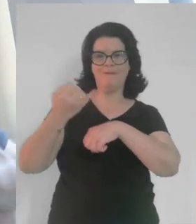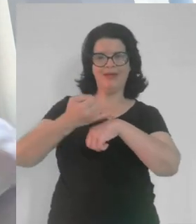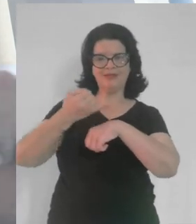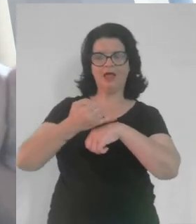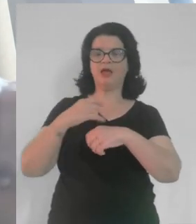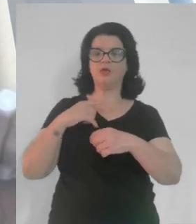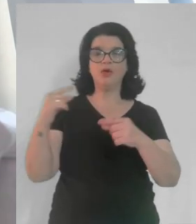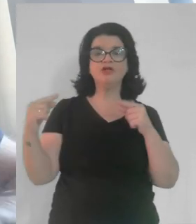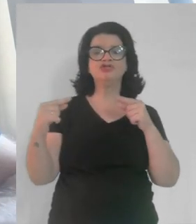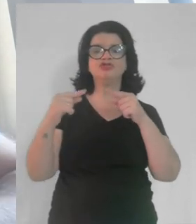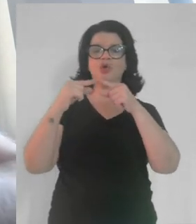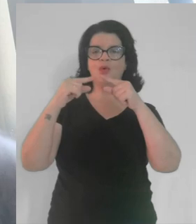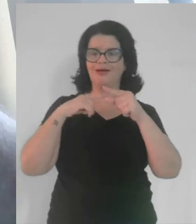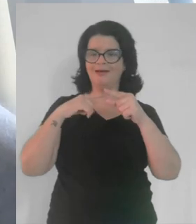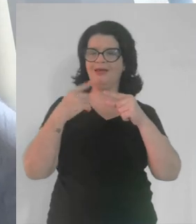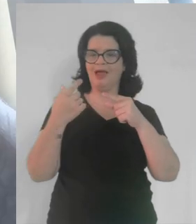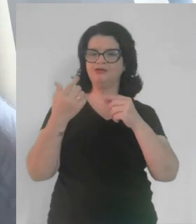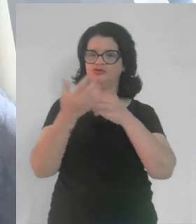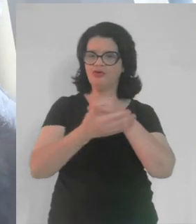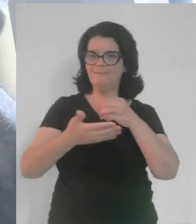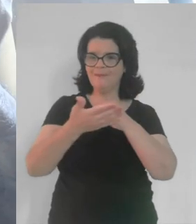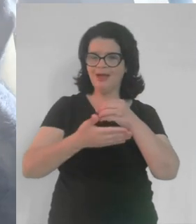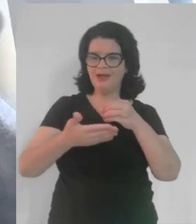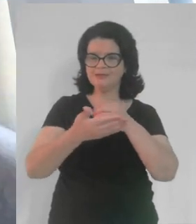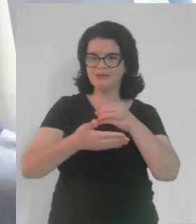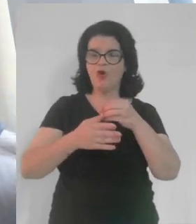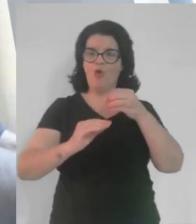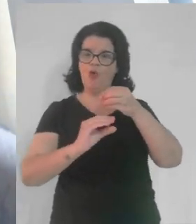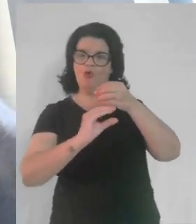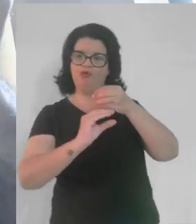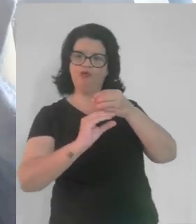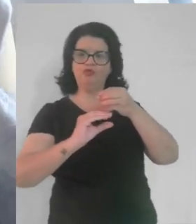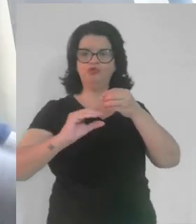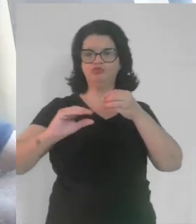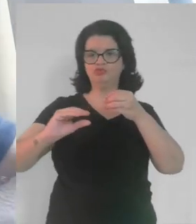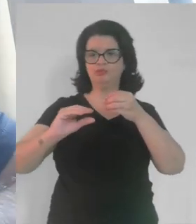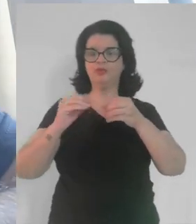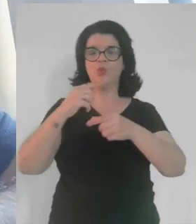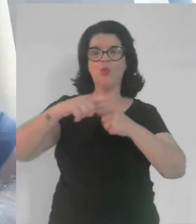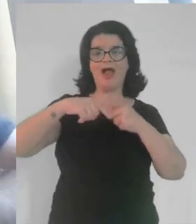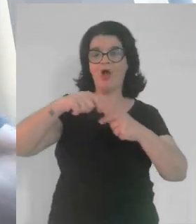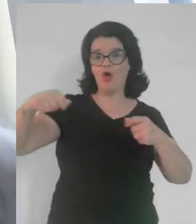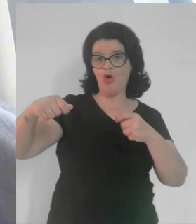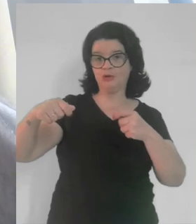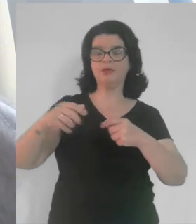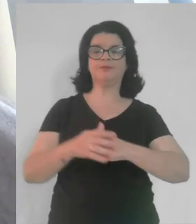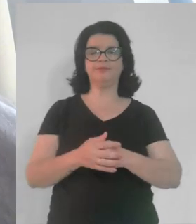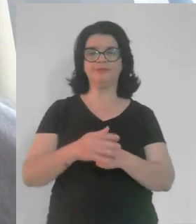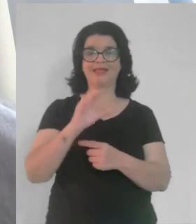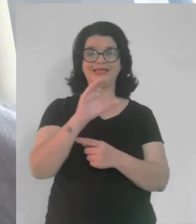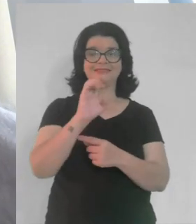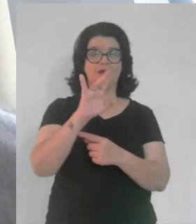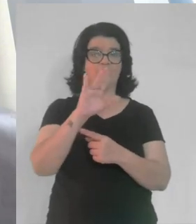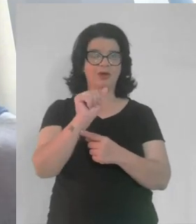que estão ligados pelas suas bases, pelo fundo do copo, por uma corda. Então,